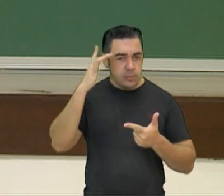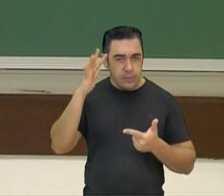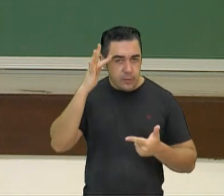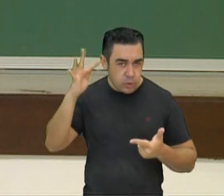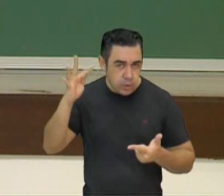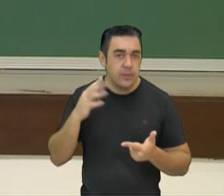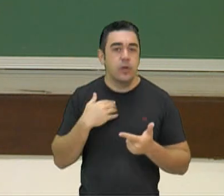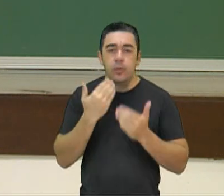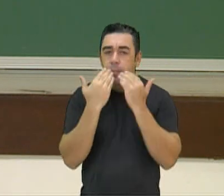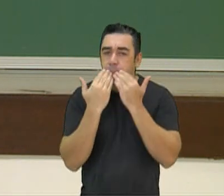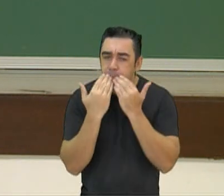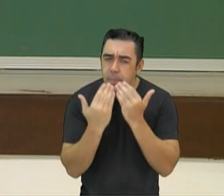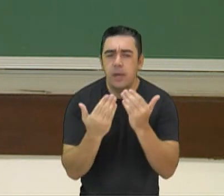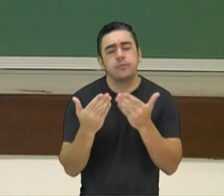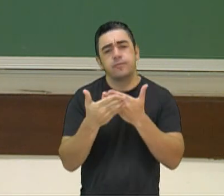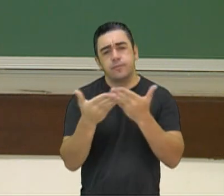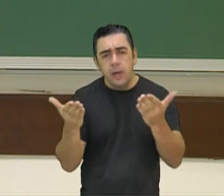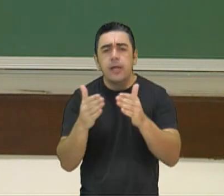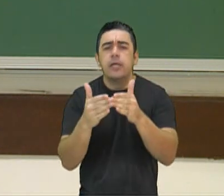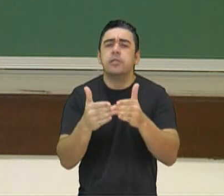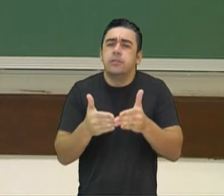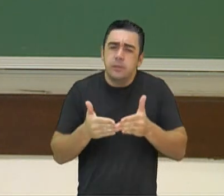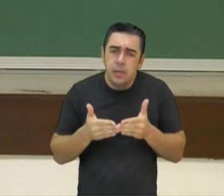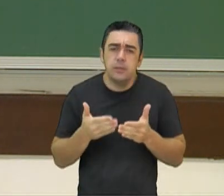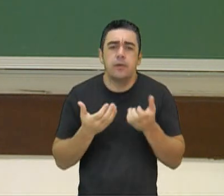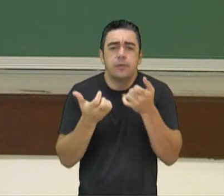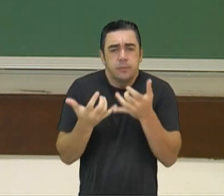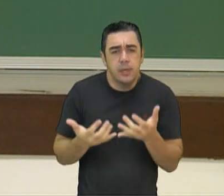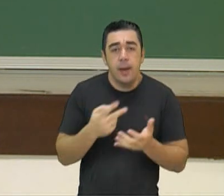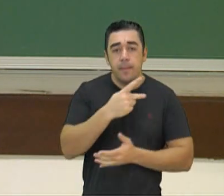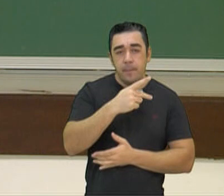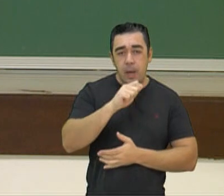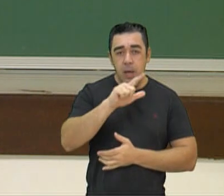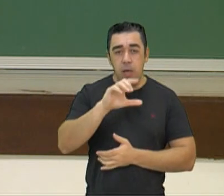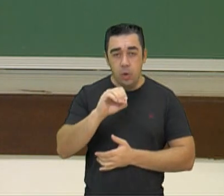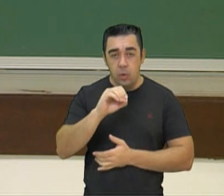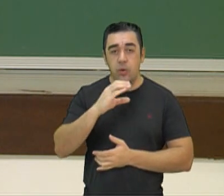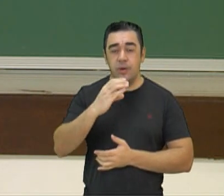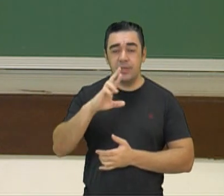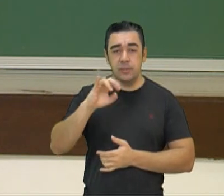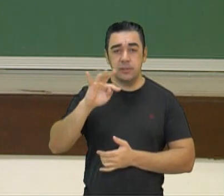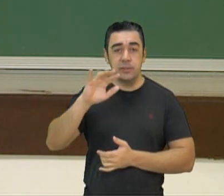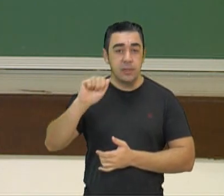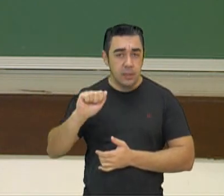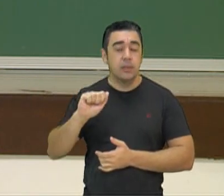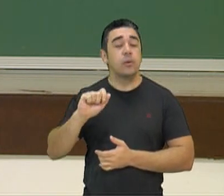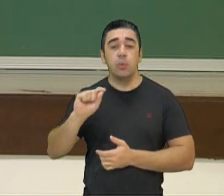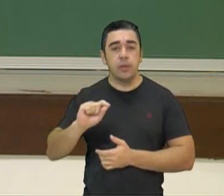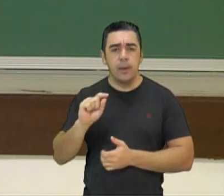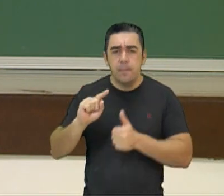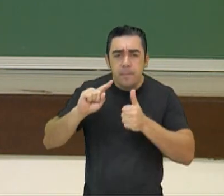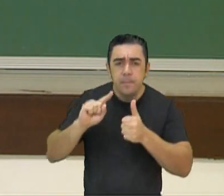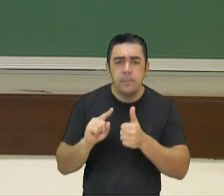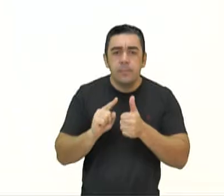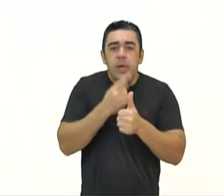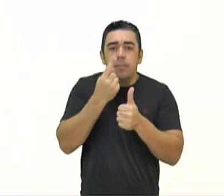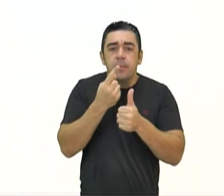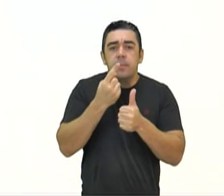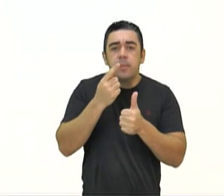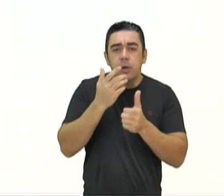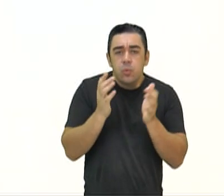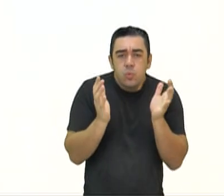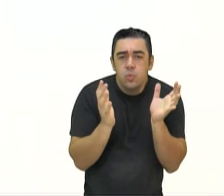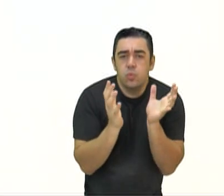estou entrando na sua casa para falar sobre arte paleocristã, que seria a arte dos primeiros cristãos.